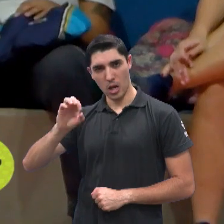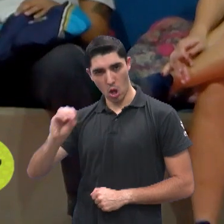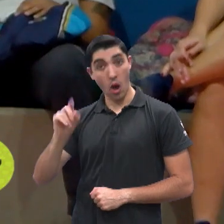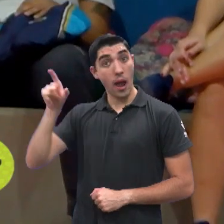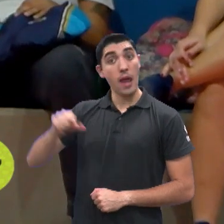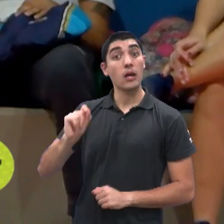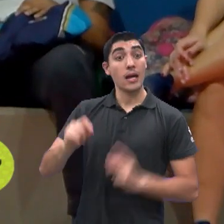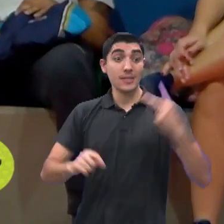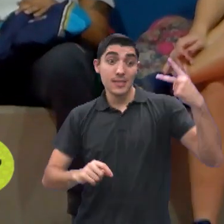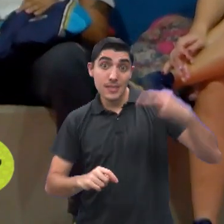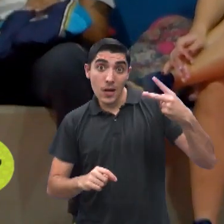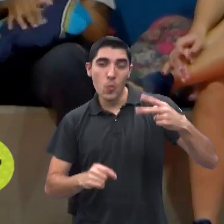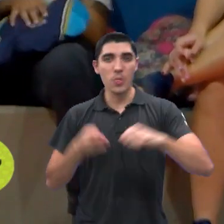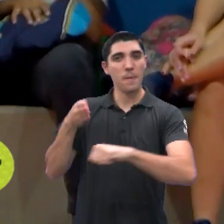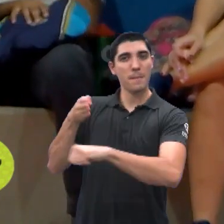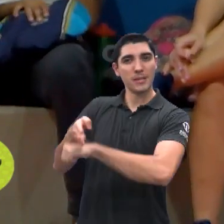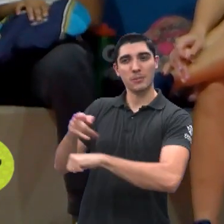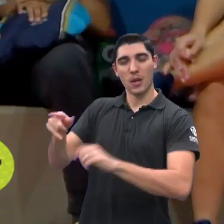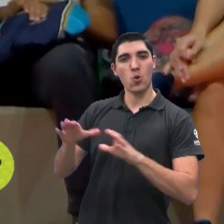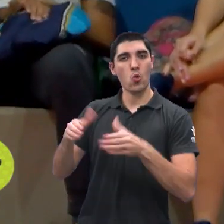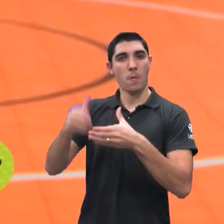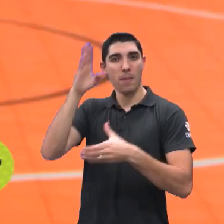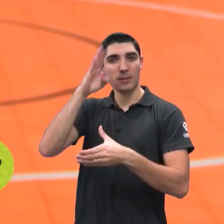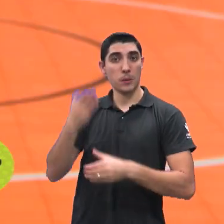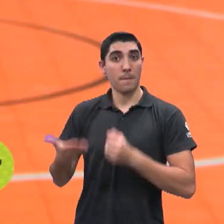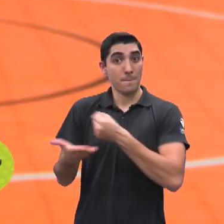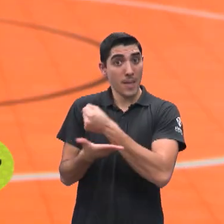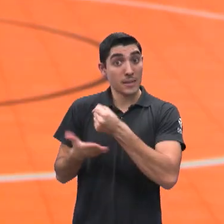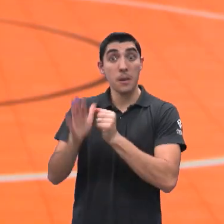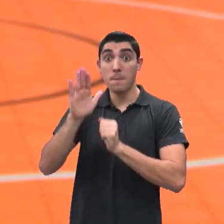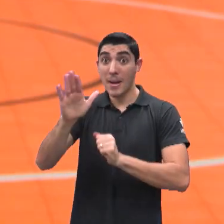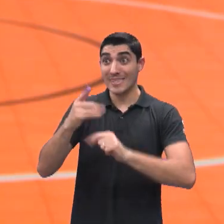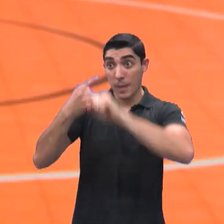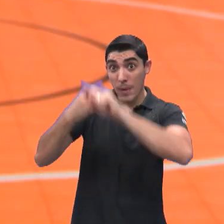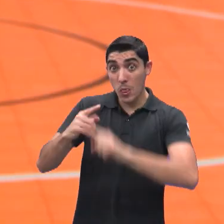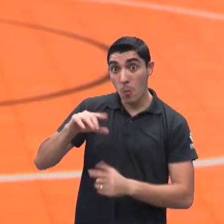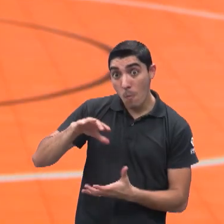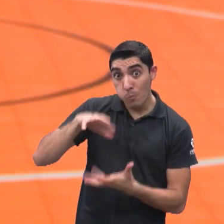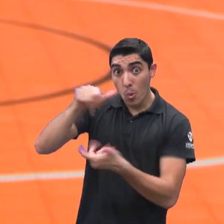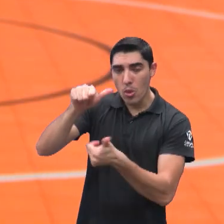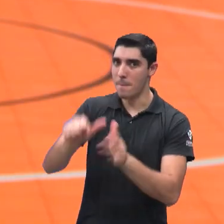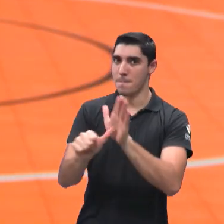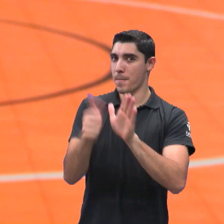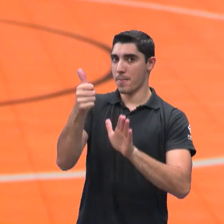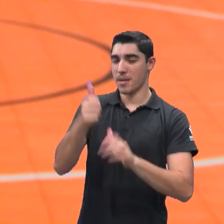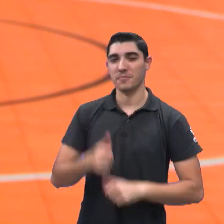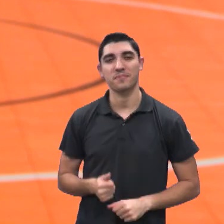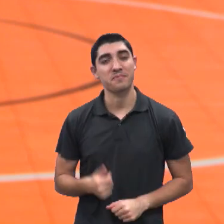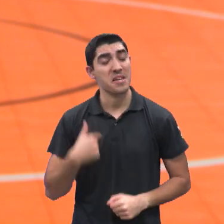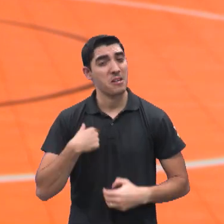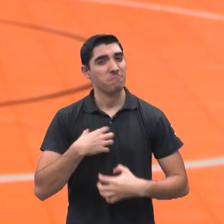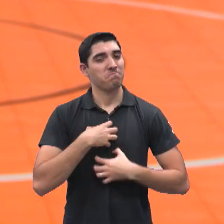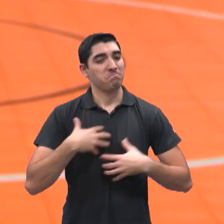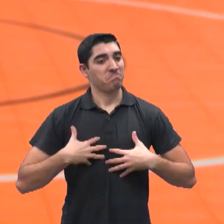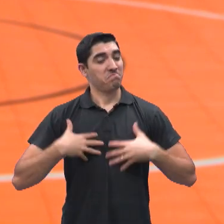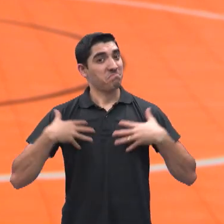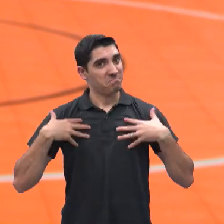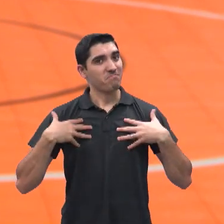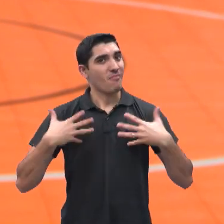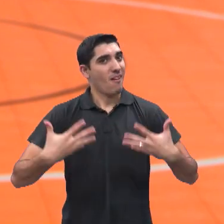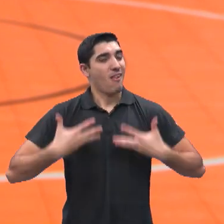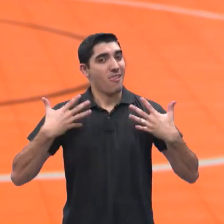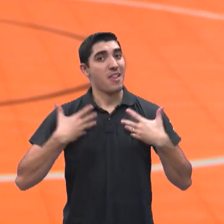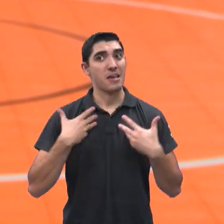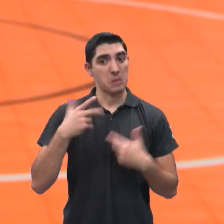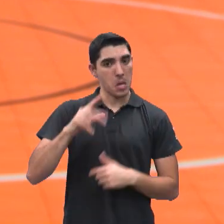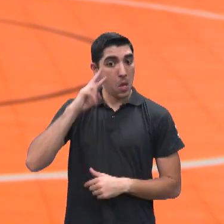base, a primeira em uma competição mundial. Eu fico muito feliz com o reconhecimento, com o trabalho. Não foi uma